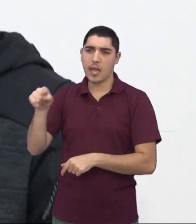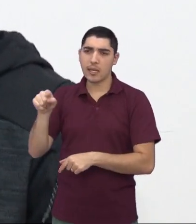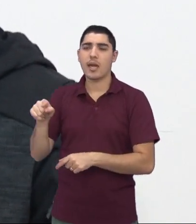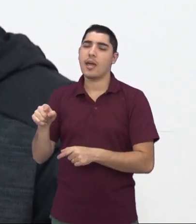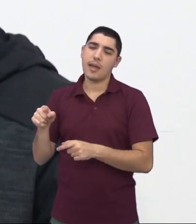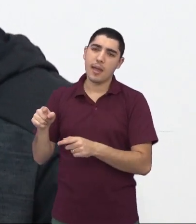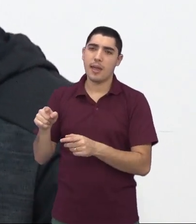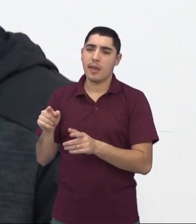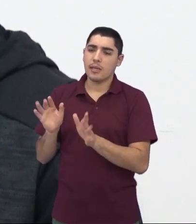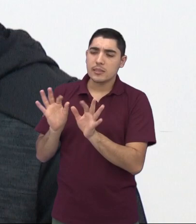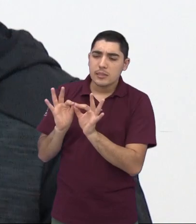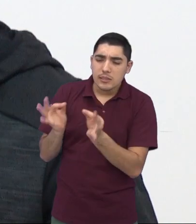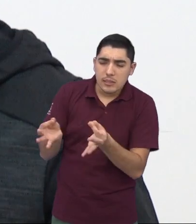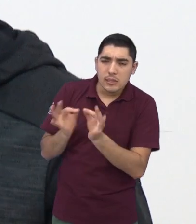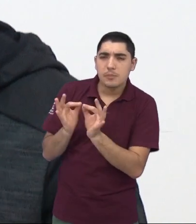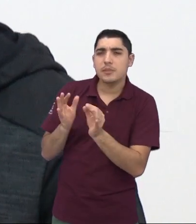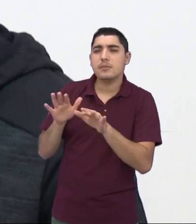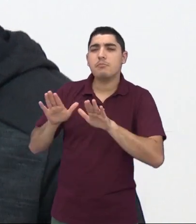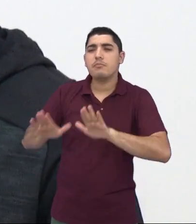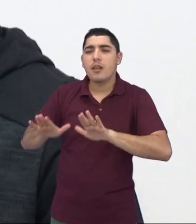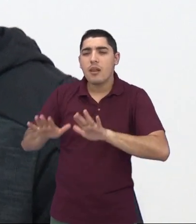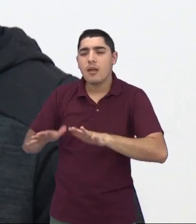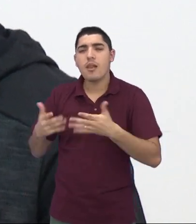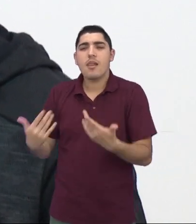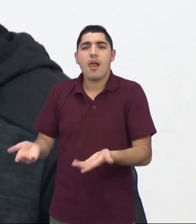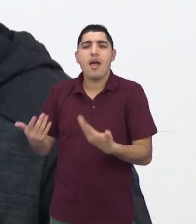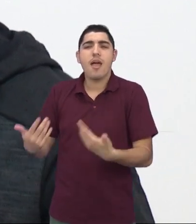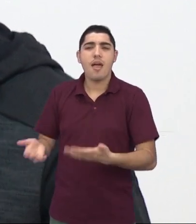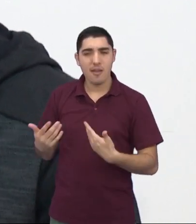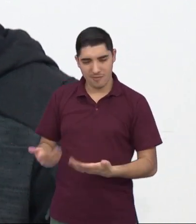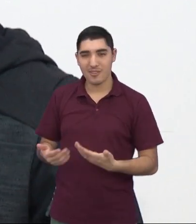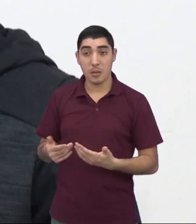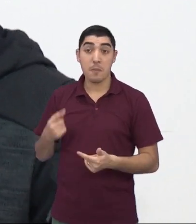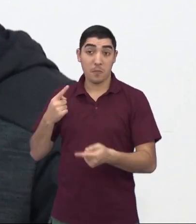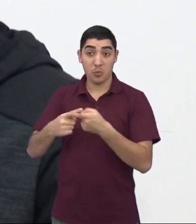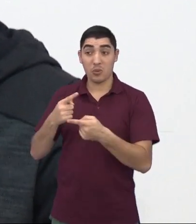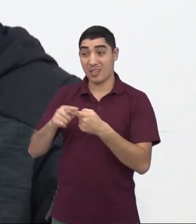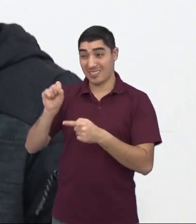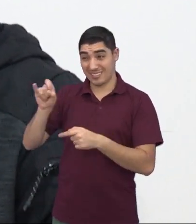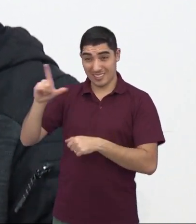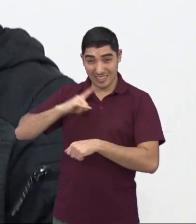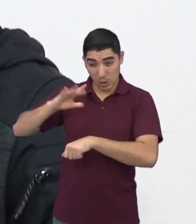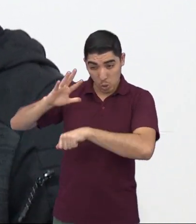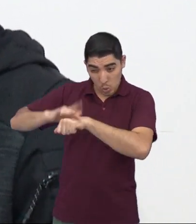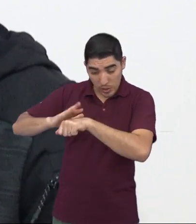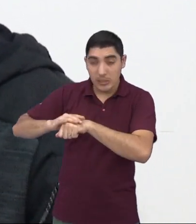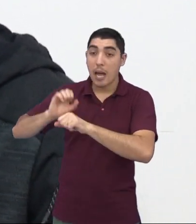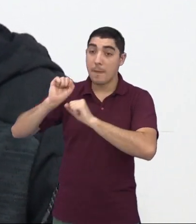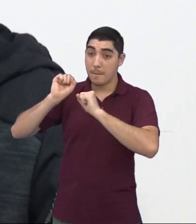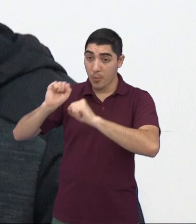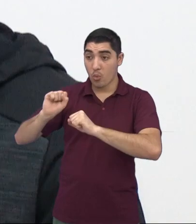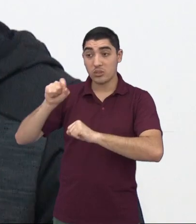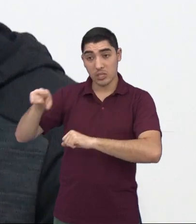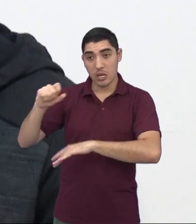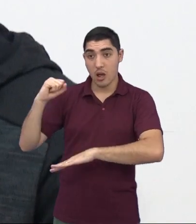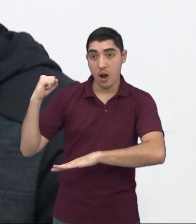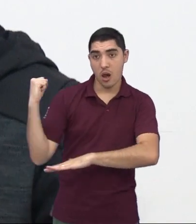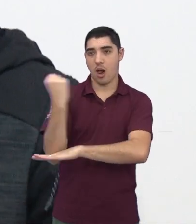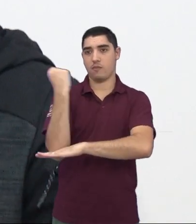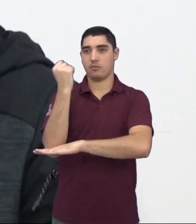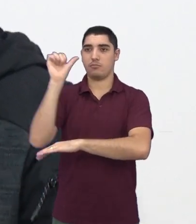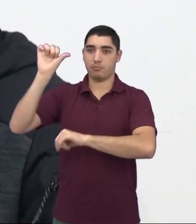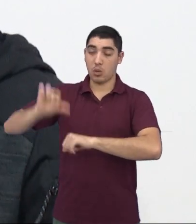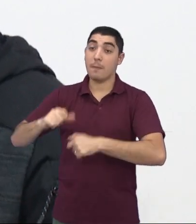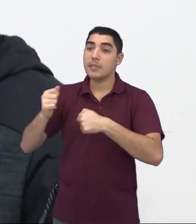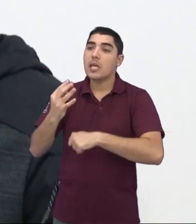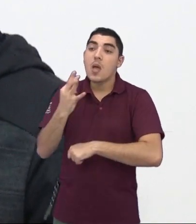um pouquinho, né? Porque às vezes uma patologia, um problema cardíaco pode se agravar com um treinamento muito forte, então a gente tem que realmente